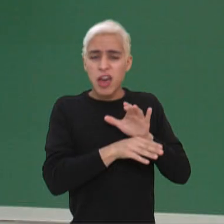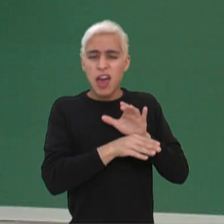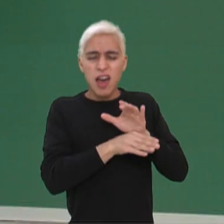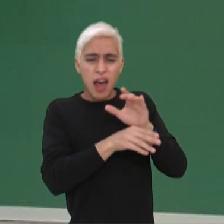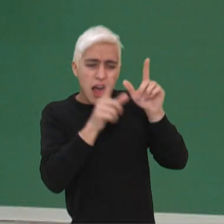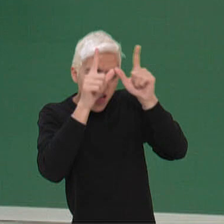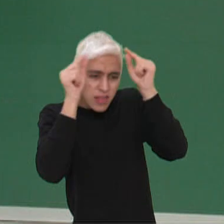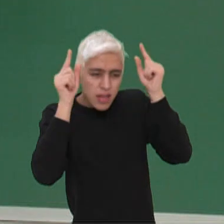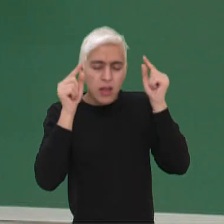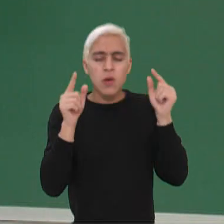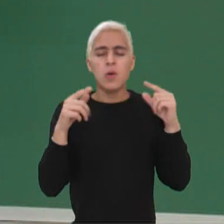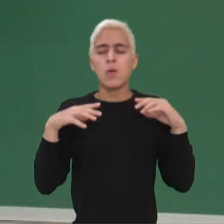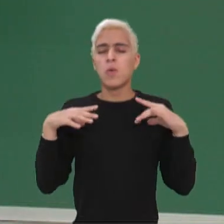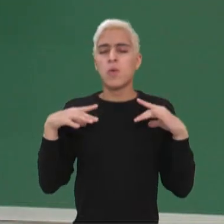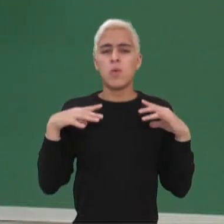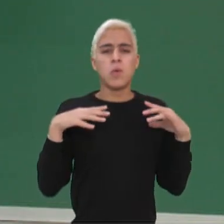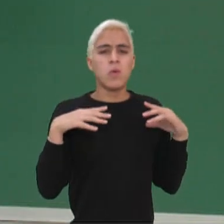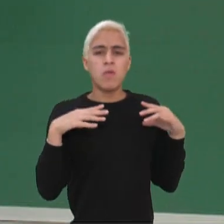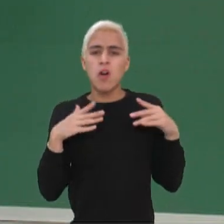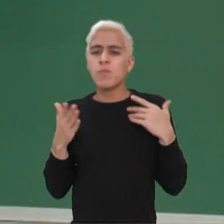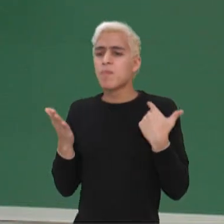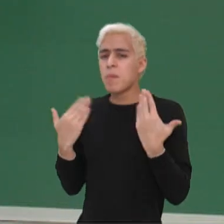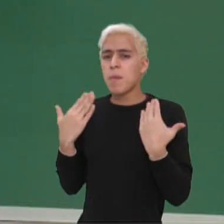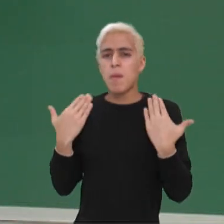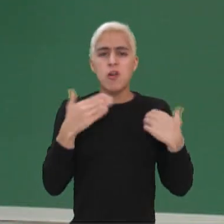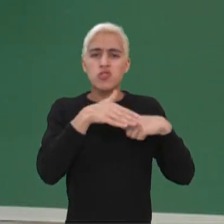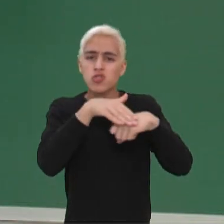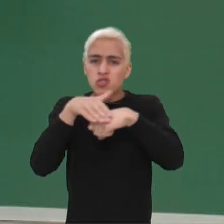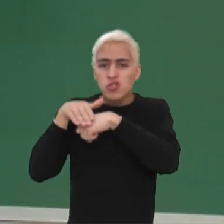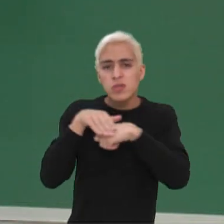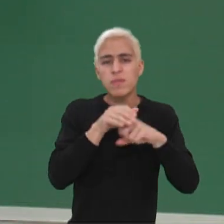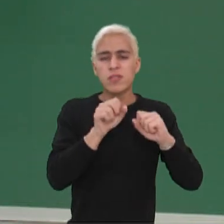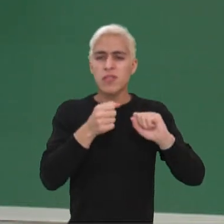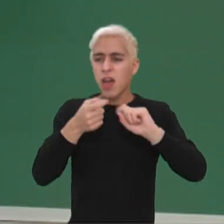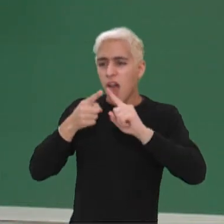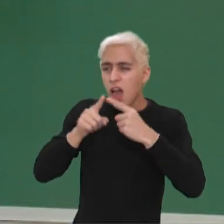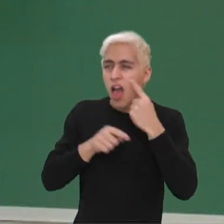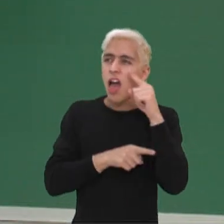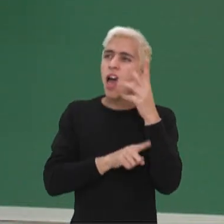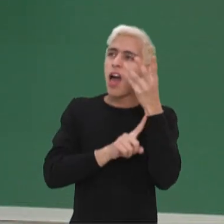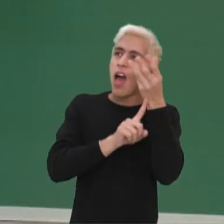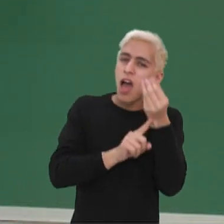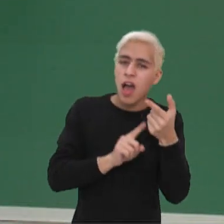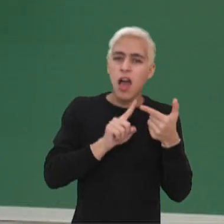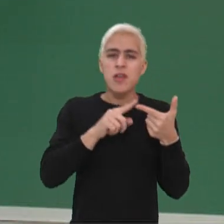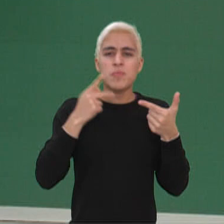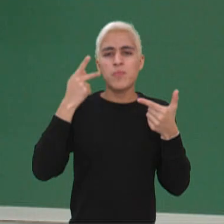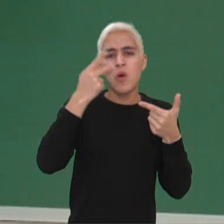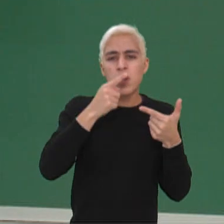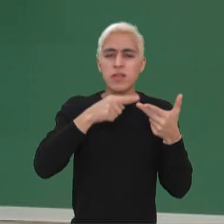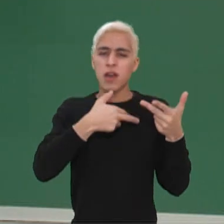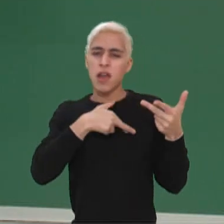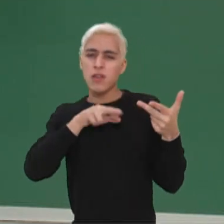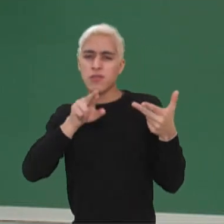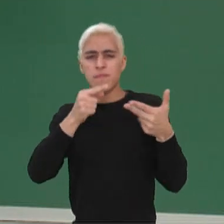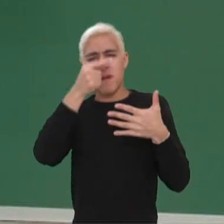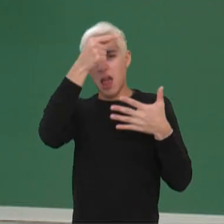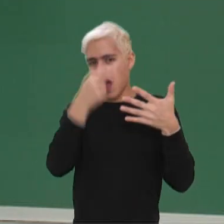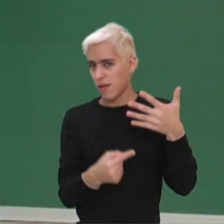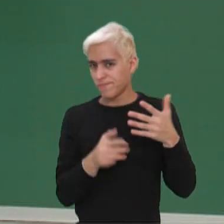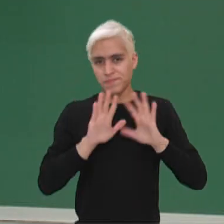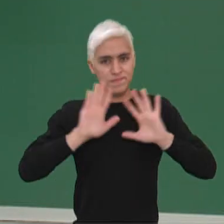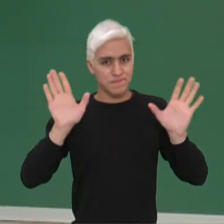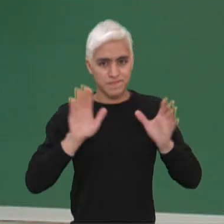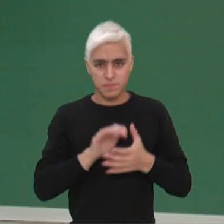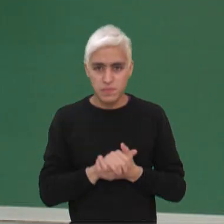podiam dialogar nesse ócio, da falta do que fazer, podiam dialogar sobre arte, sobre política, sobre religião e tudo mais, tá ok?